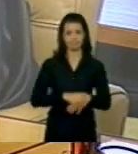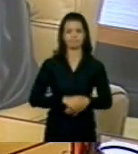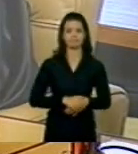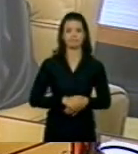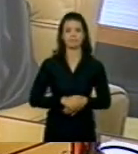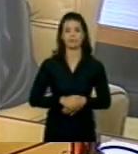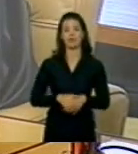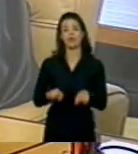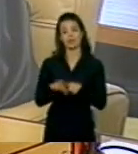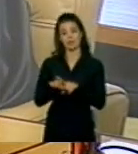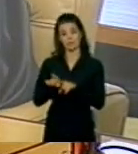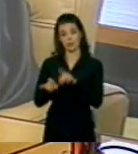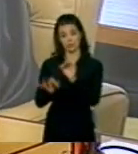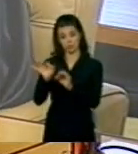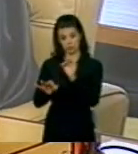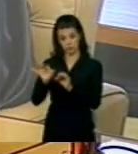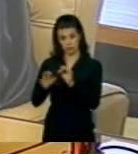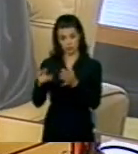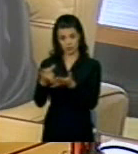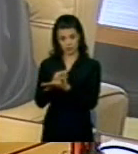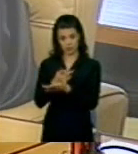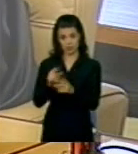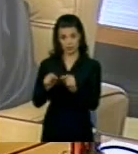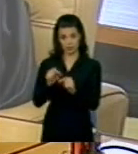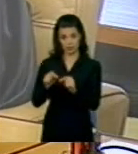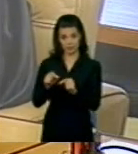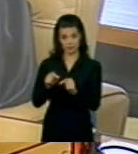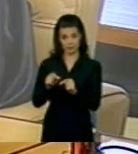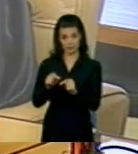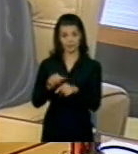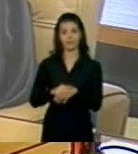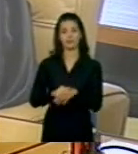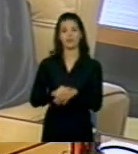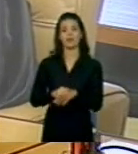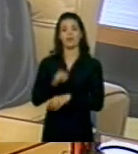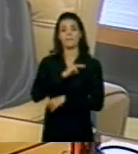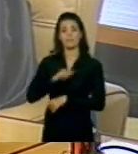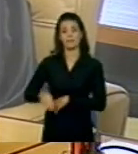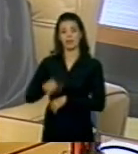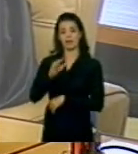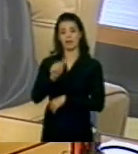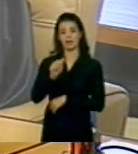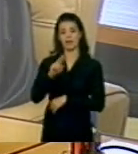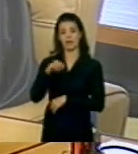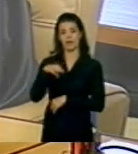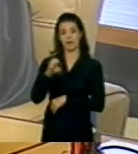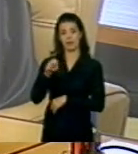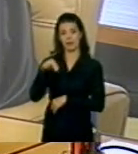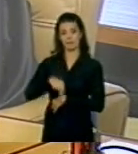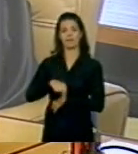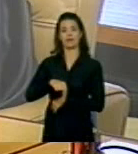me permito destacar trecho do voto da eminente ministra-presidente, ministra Carmen Lúcia, quando, após enfatizar